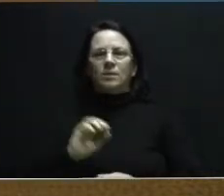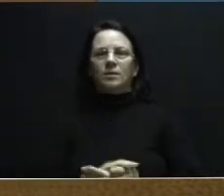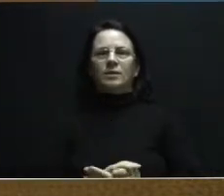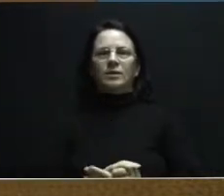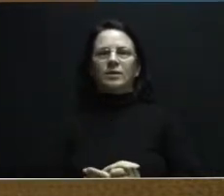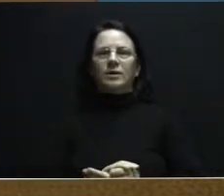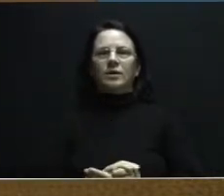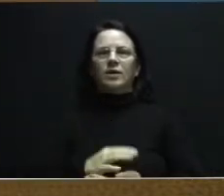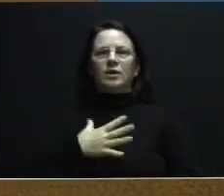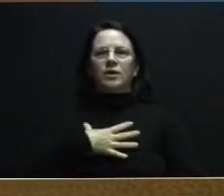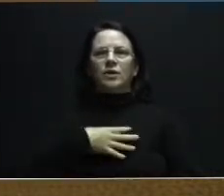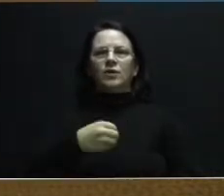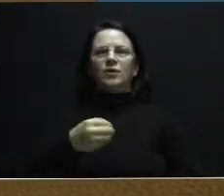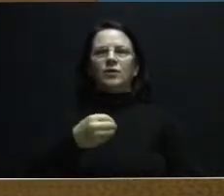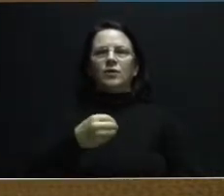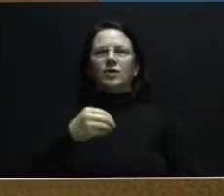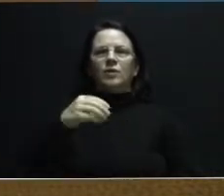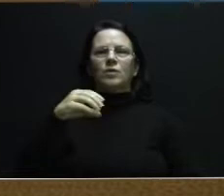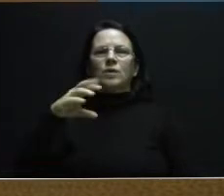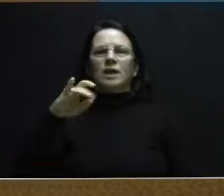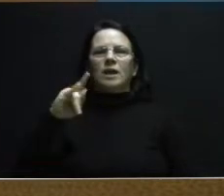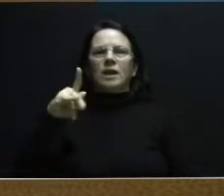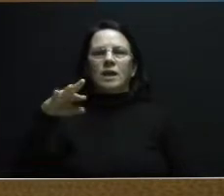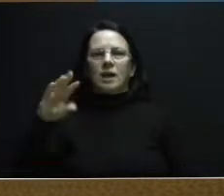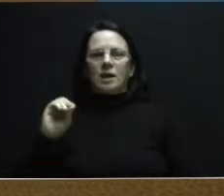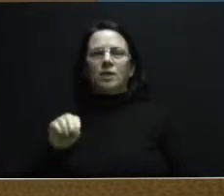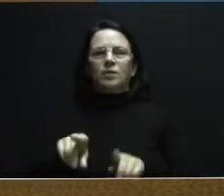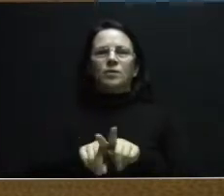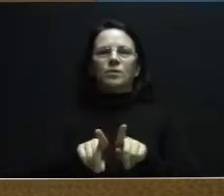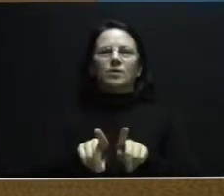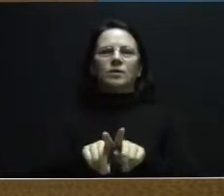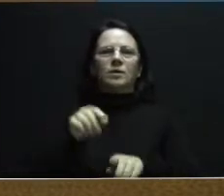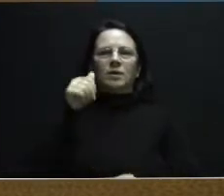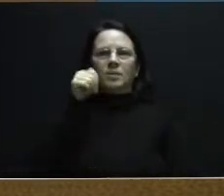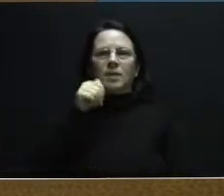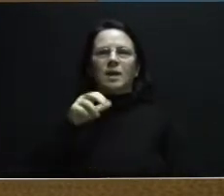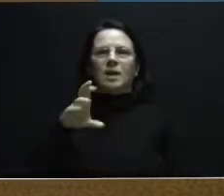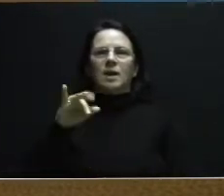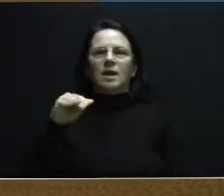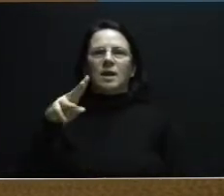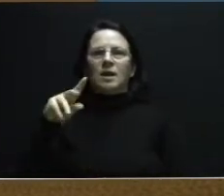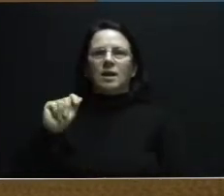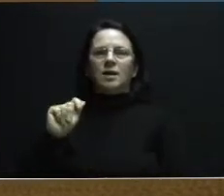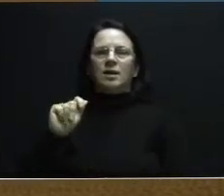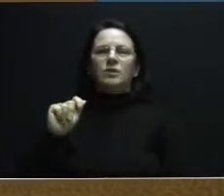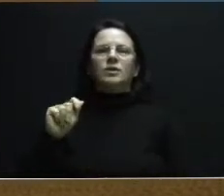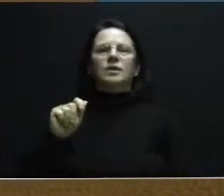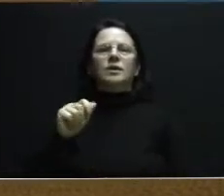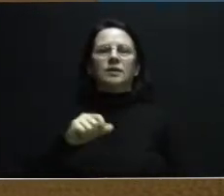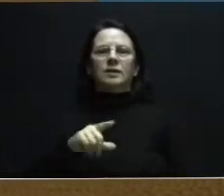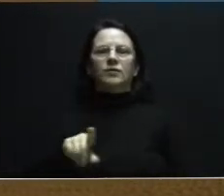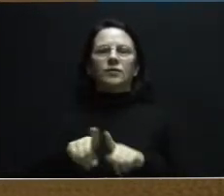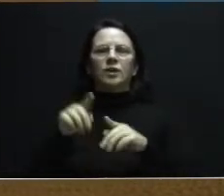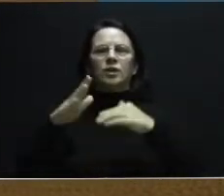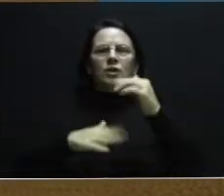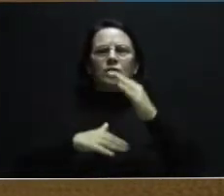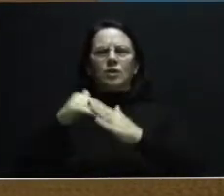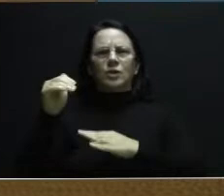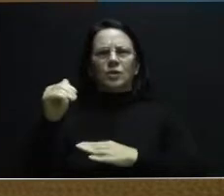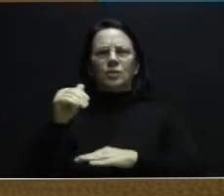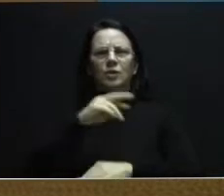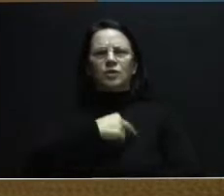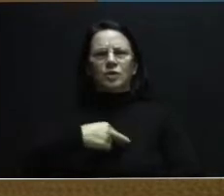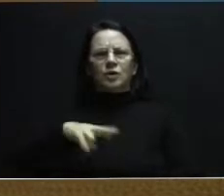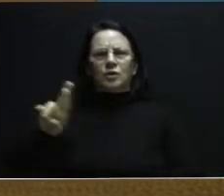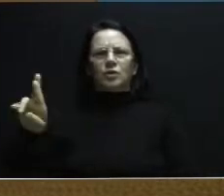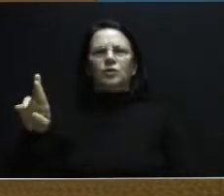Filho de Quirino Escaramuça e Crédia Dacier Escaramuça, fez a profissão religiosa em